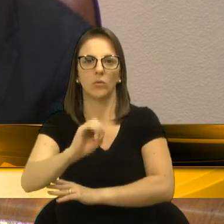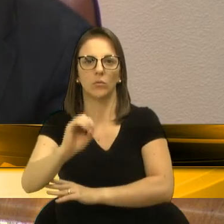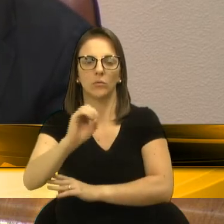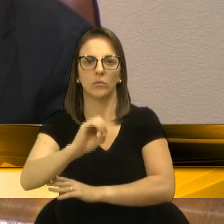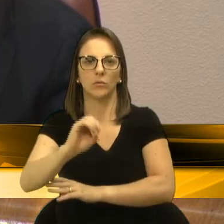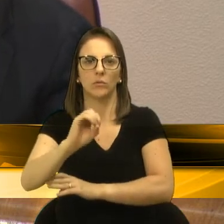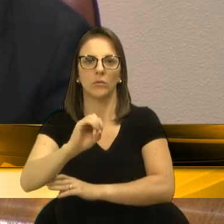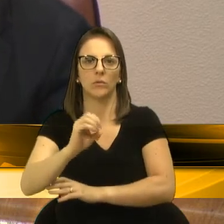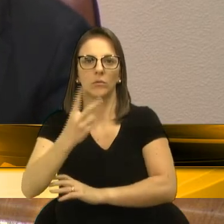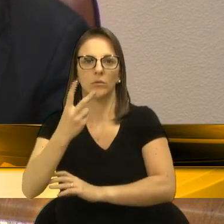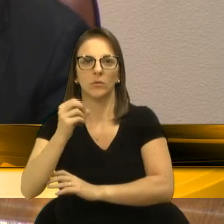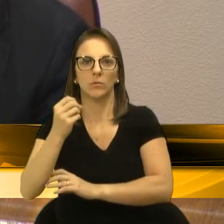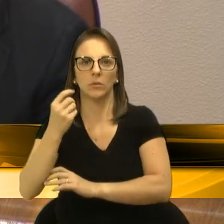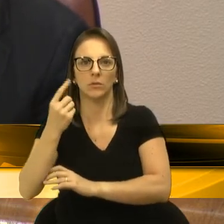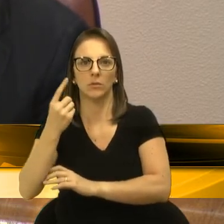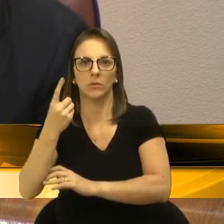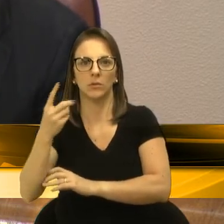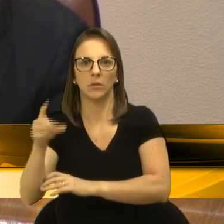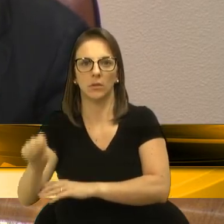2019, às